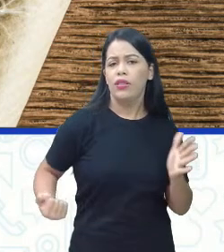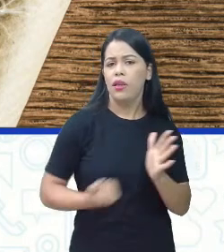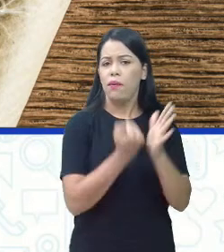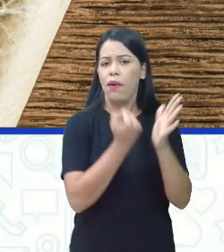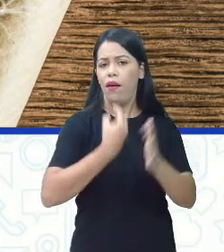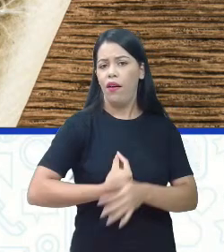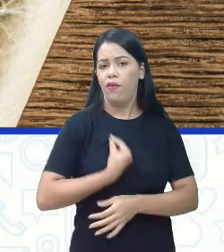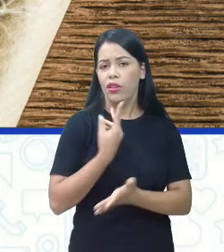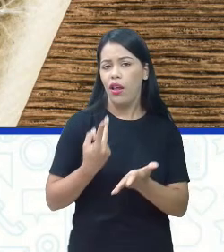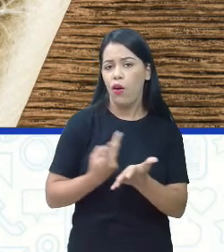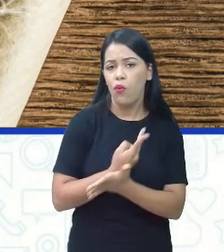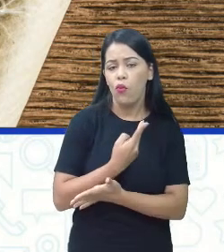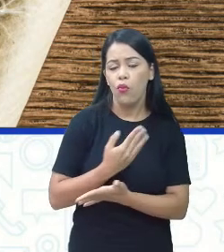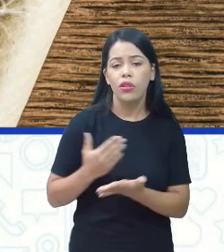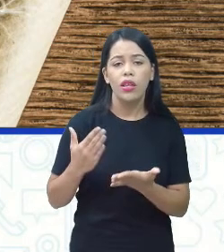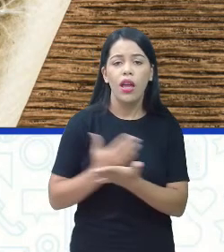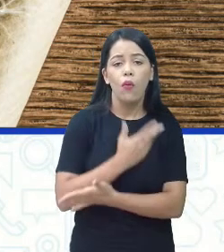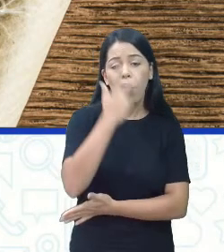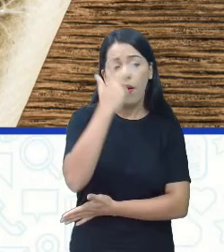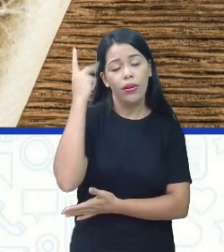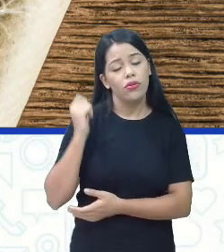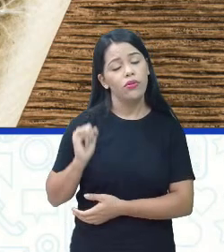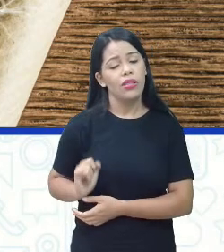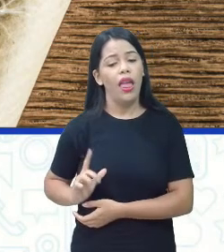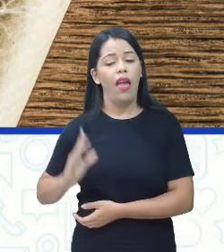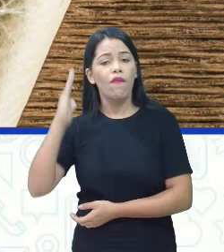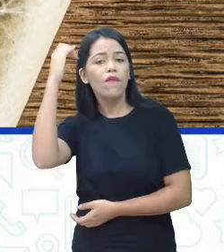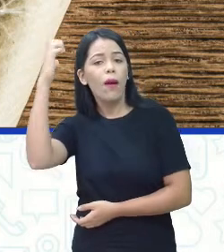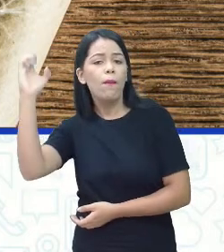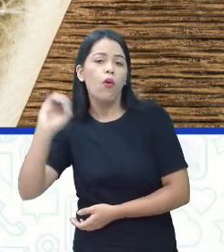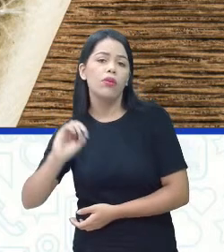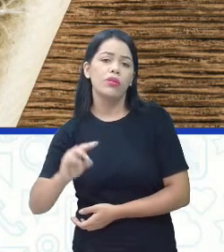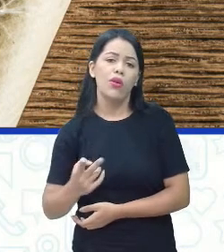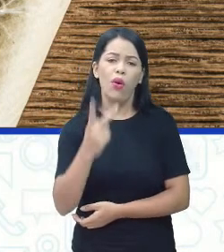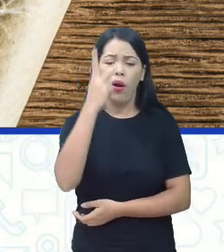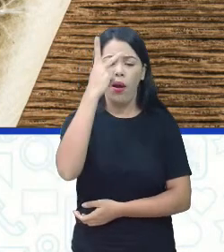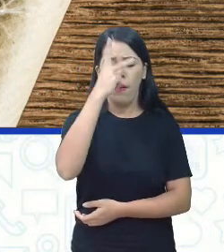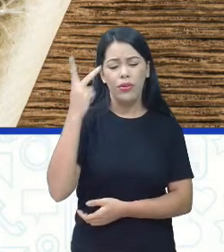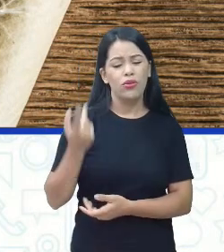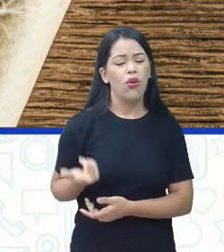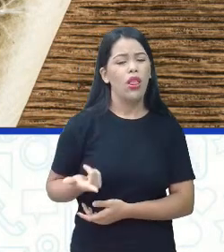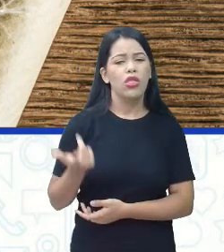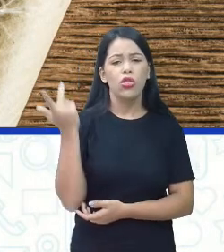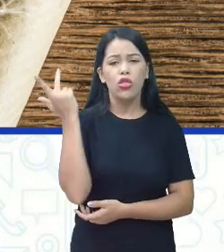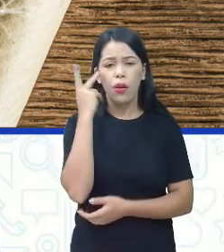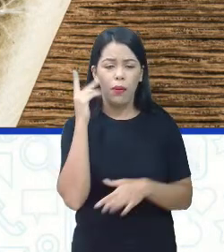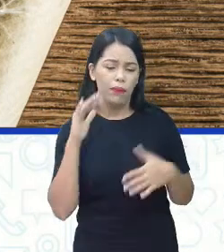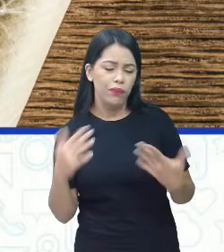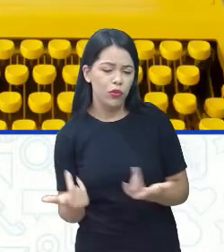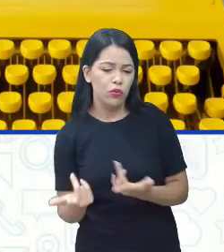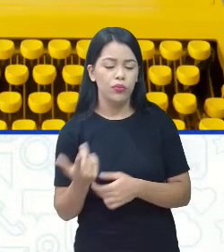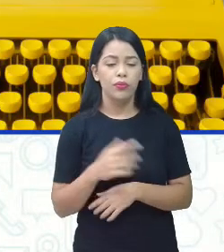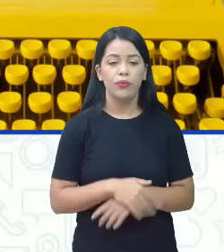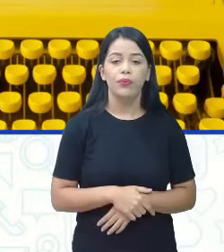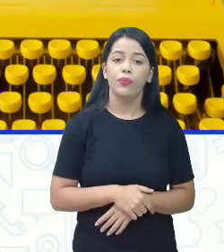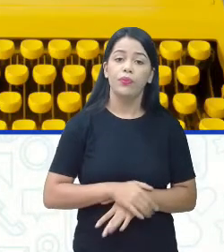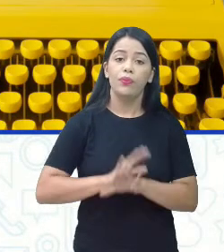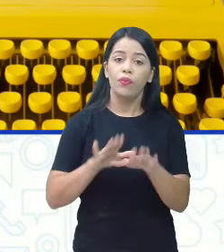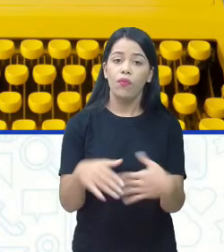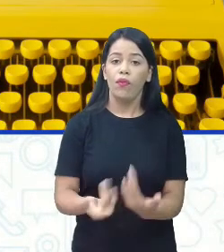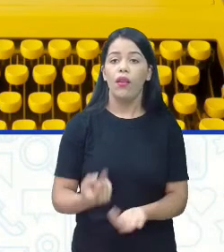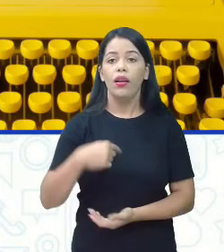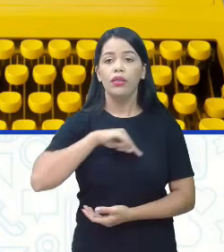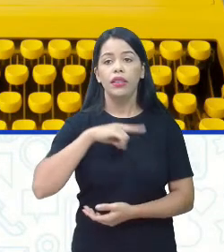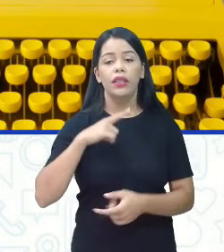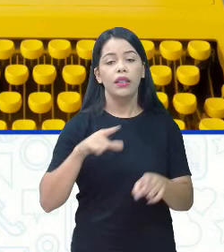pessoa, seja de uma grande personalidade ou seja de uma pessoa comum, não é mesmo? Temos também